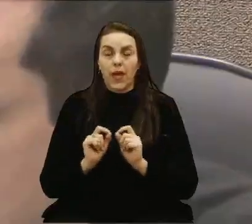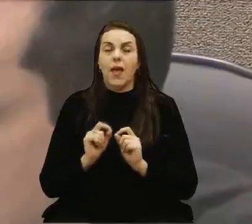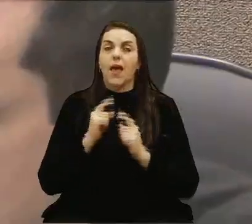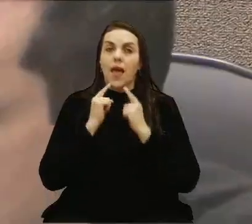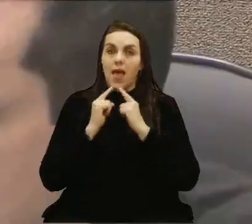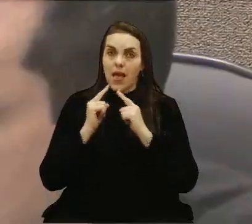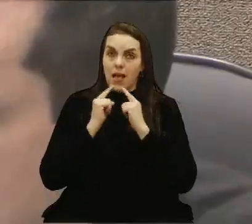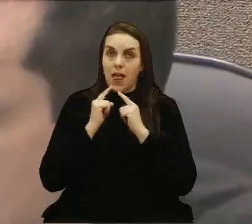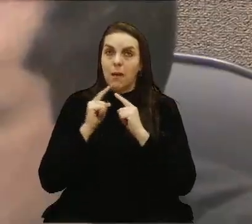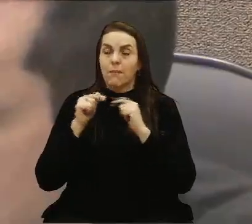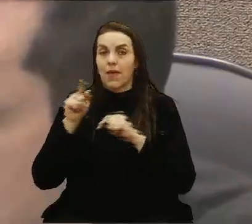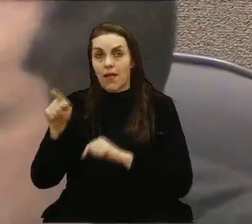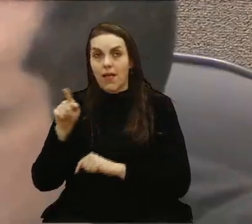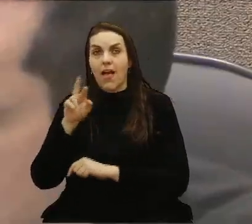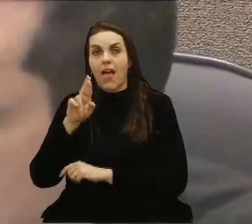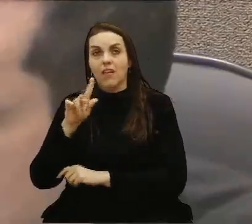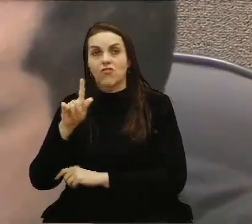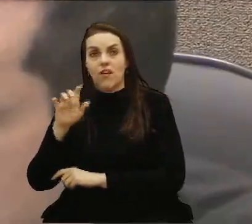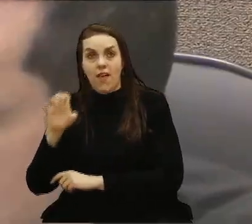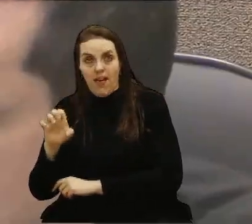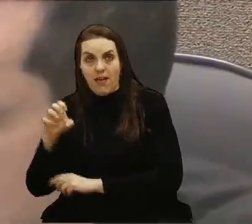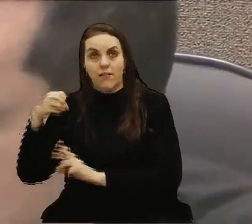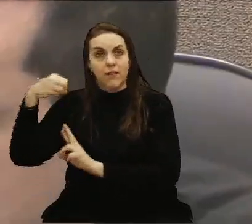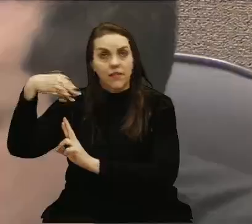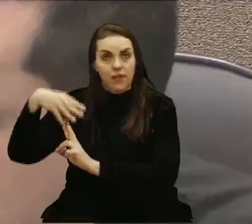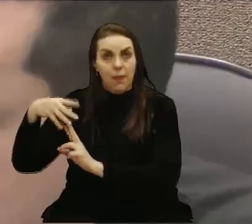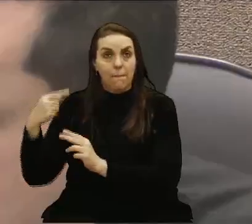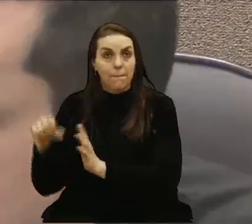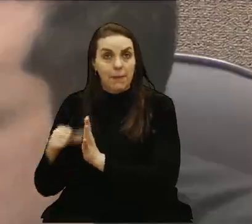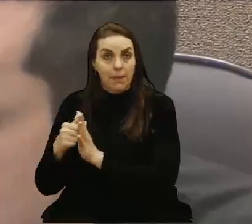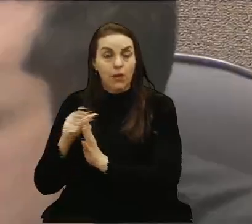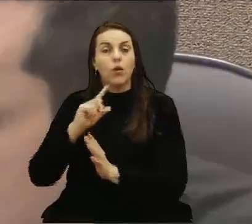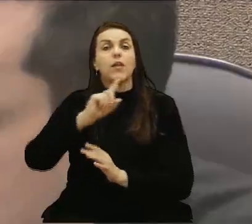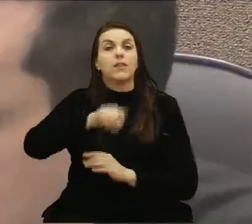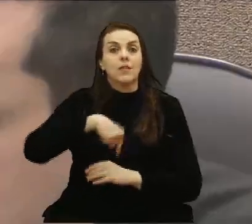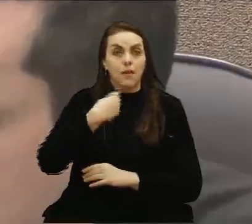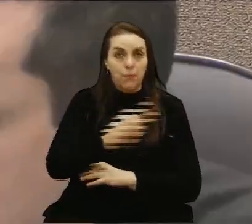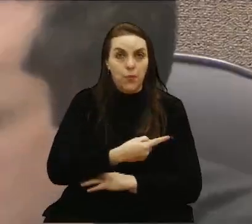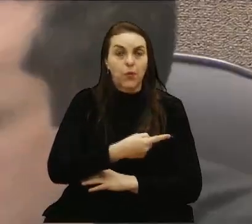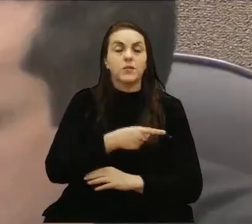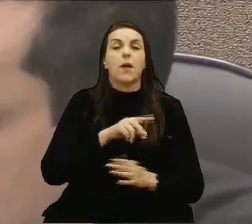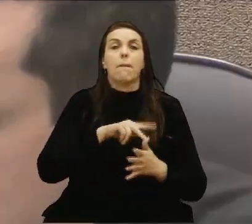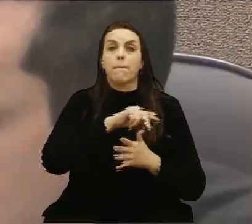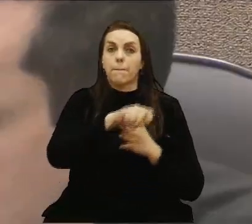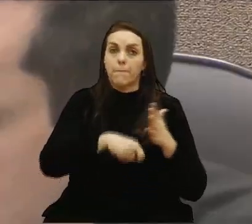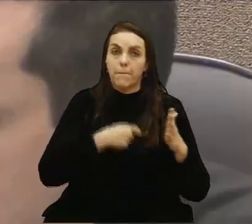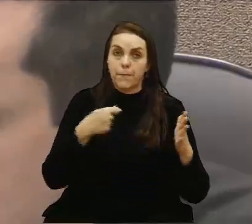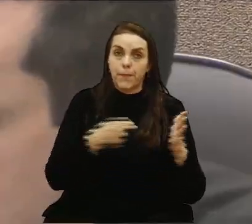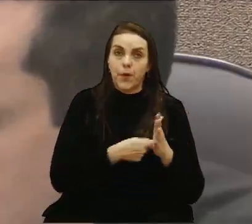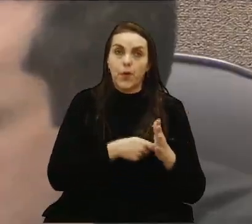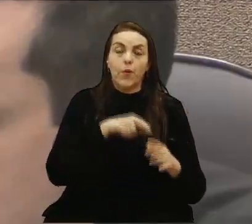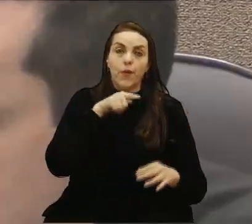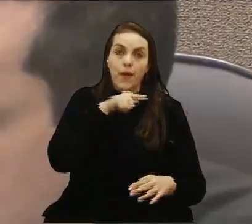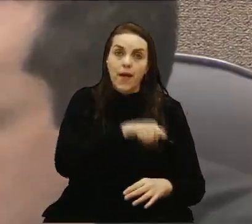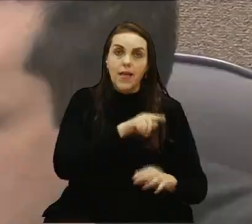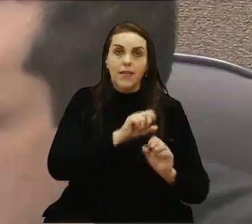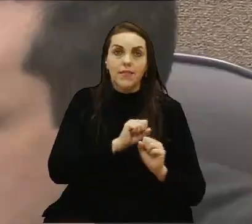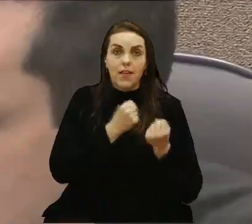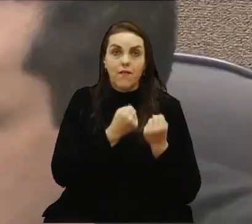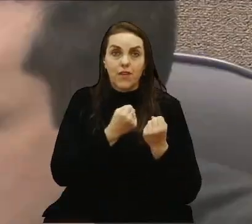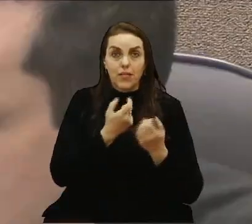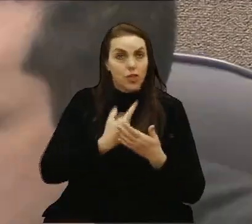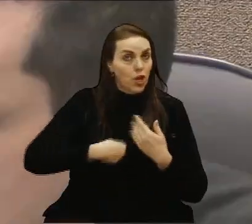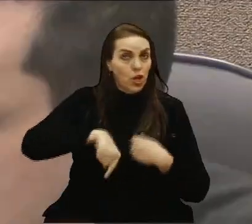na RGE e depois procure o PROCON, caso não tenha sido resolvido, porque o PROCON, sim, tem que ser a defesa dos